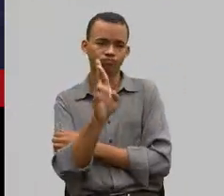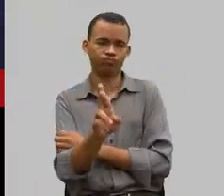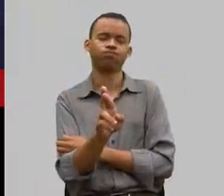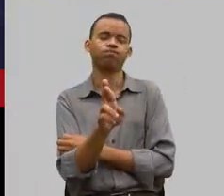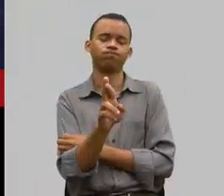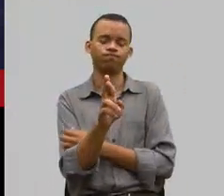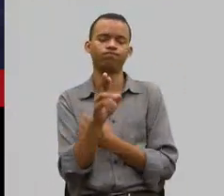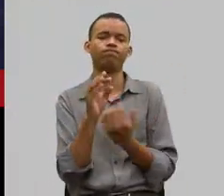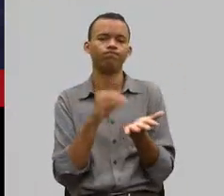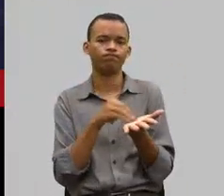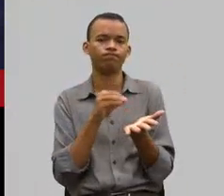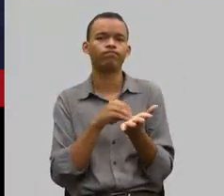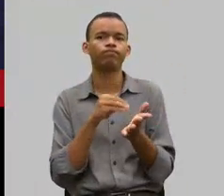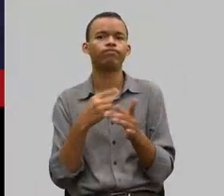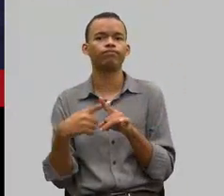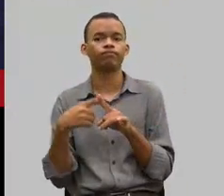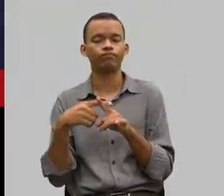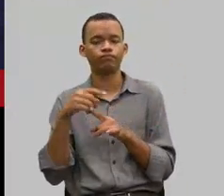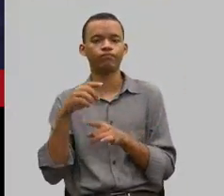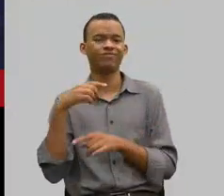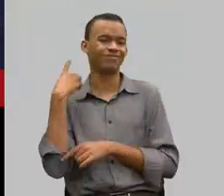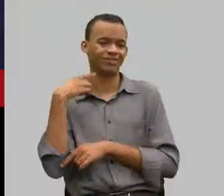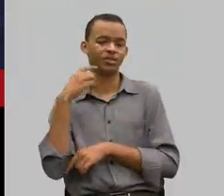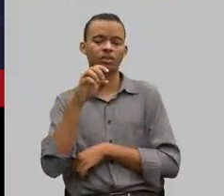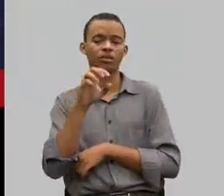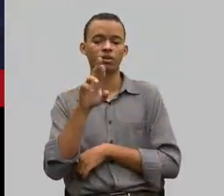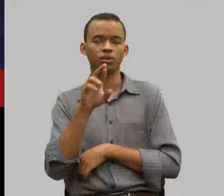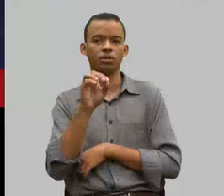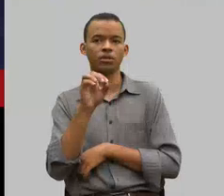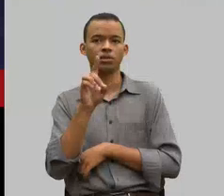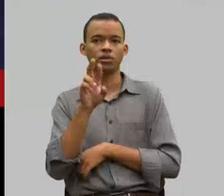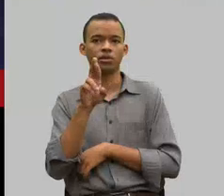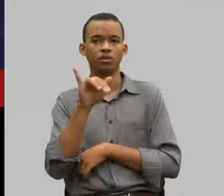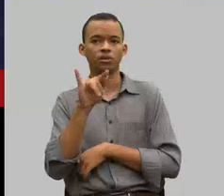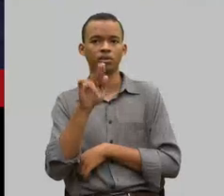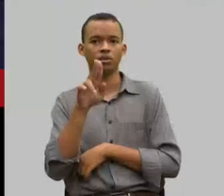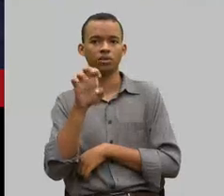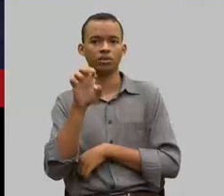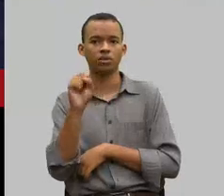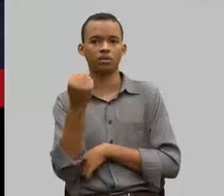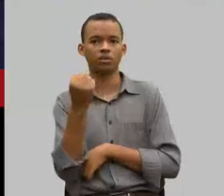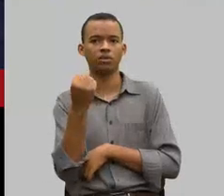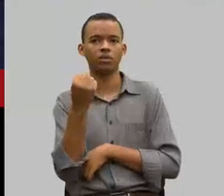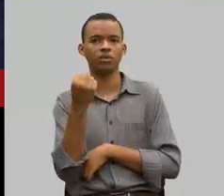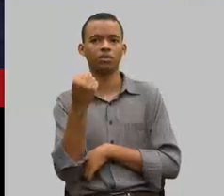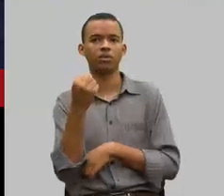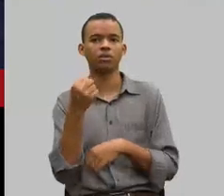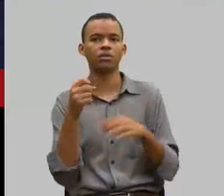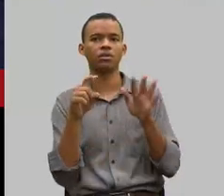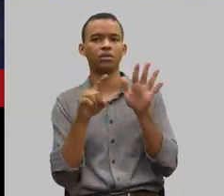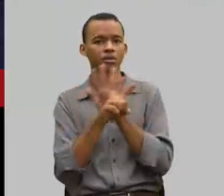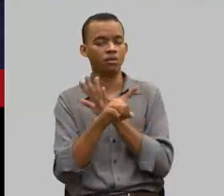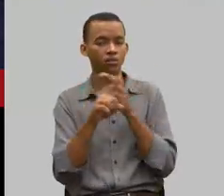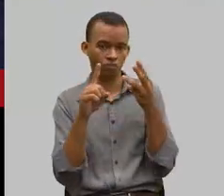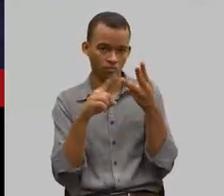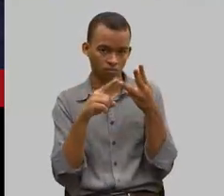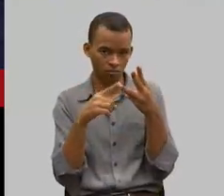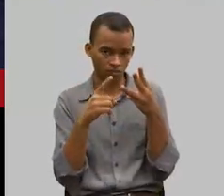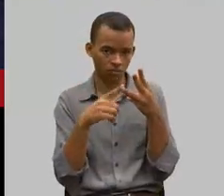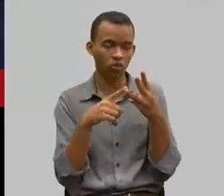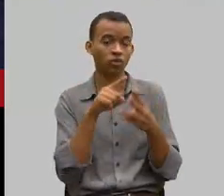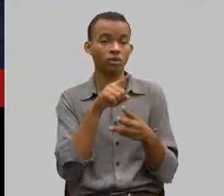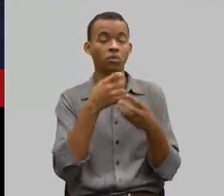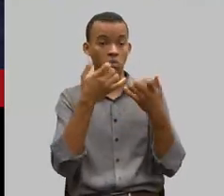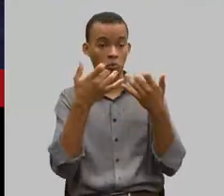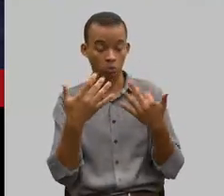quando o deputado Sargento Rodrigues eh questionou terceira pergunta o senhor disse aí né que o desejo do governo